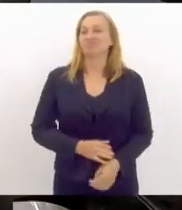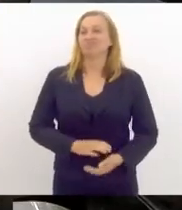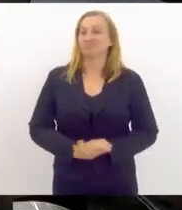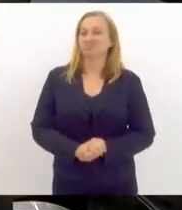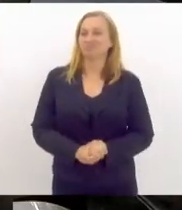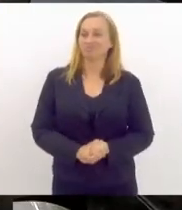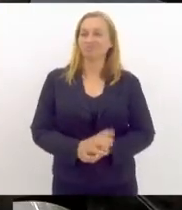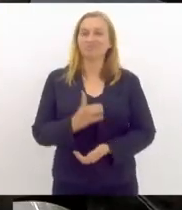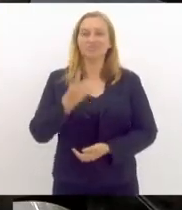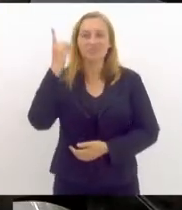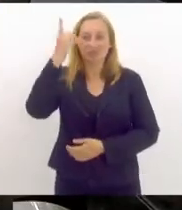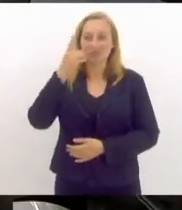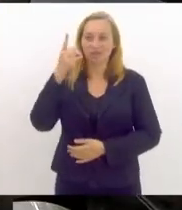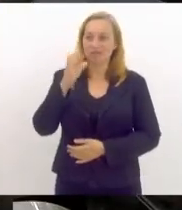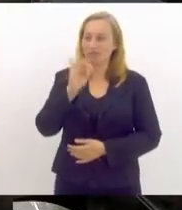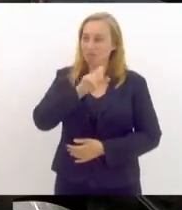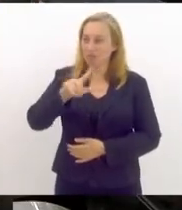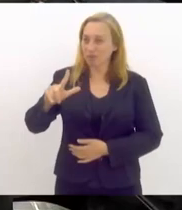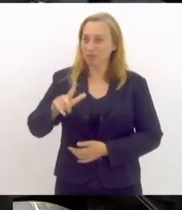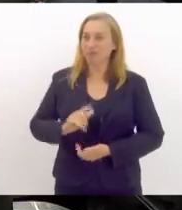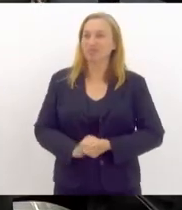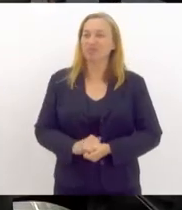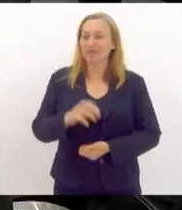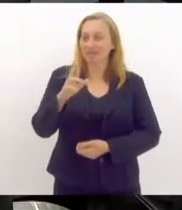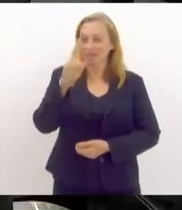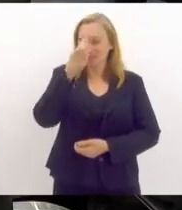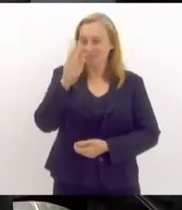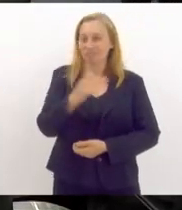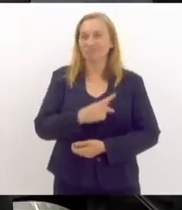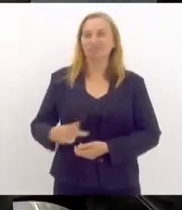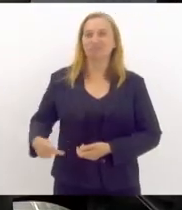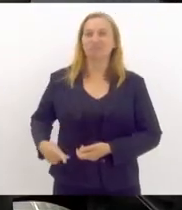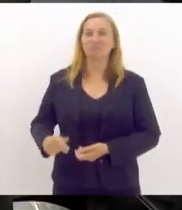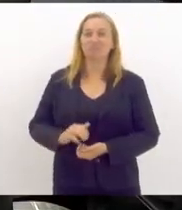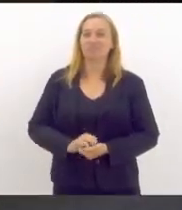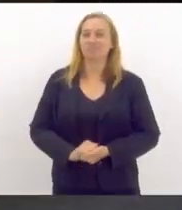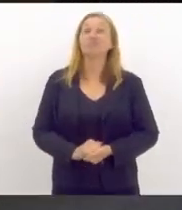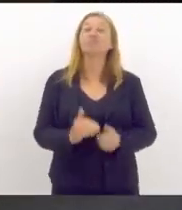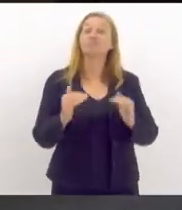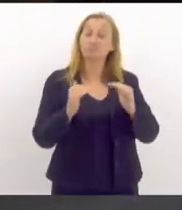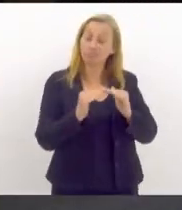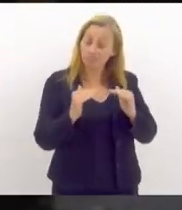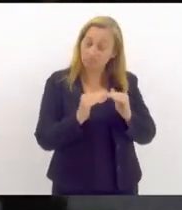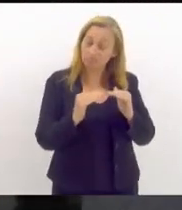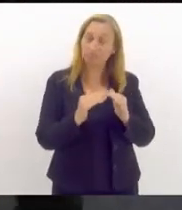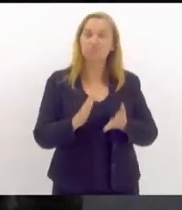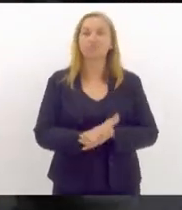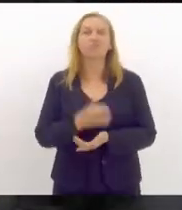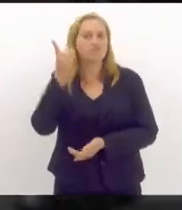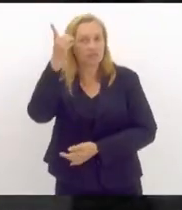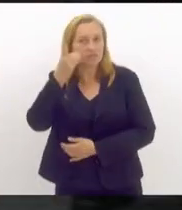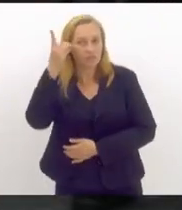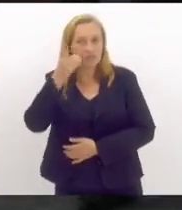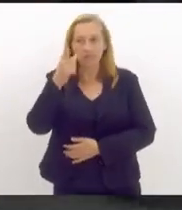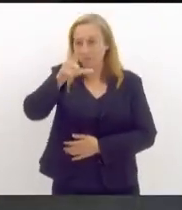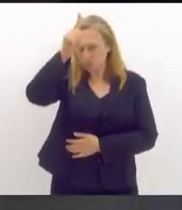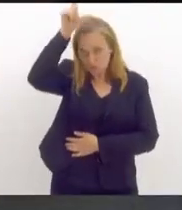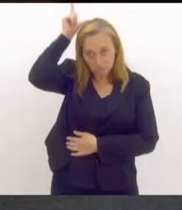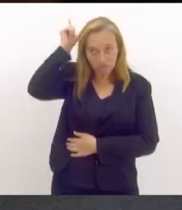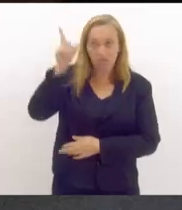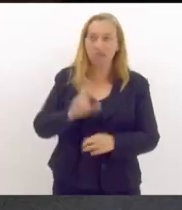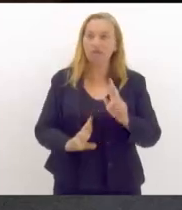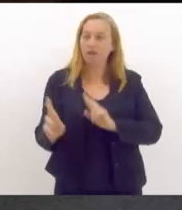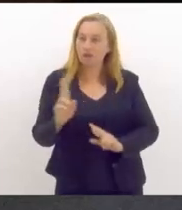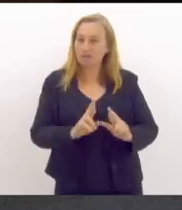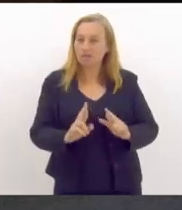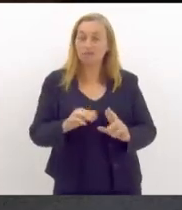Deputado Felipe pobel Presidente concordo com Deputado Luiz Paulo em relação